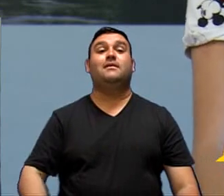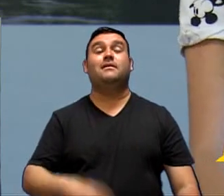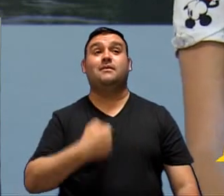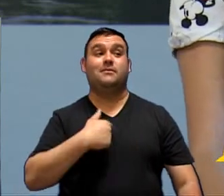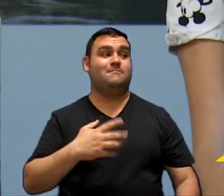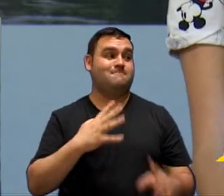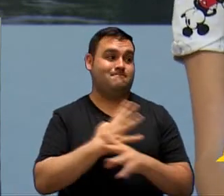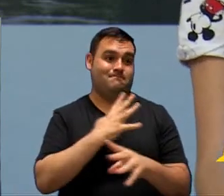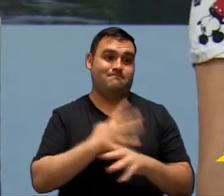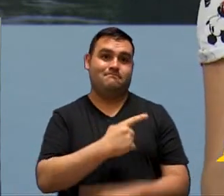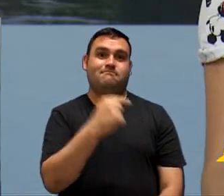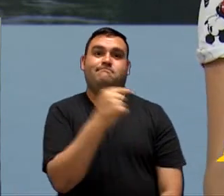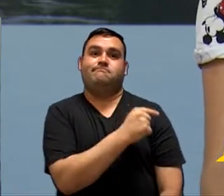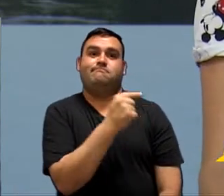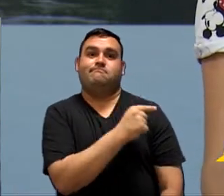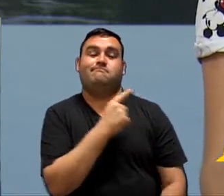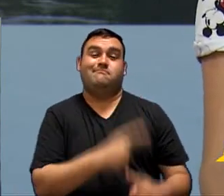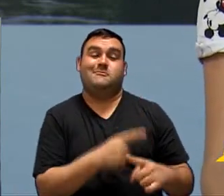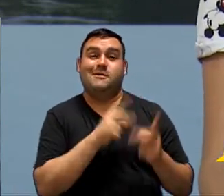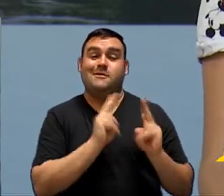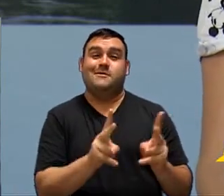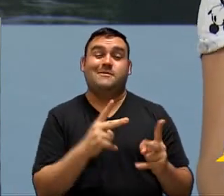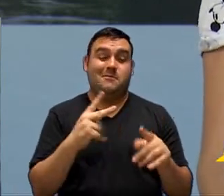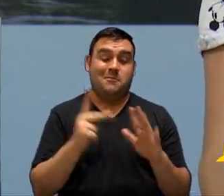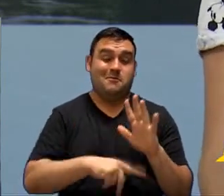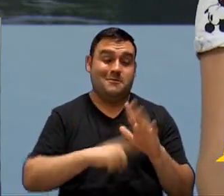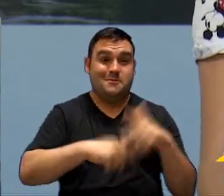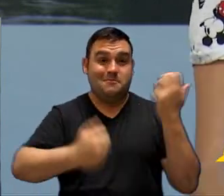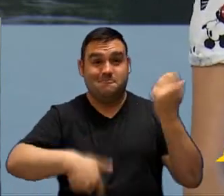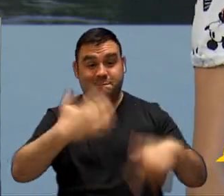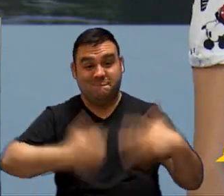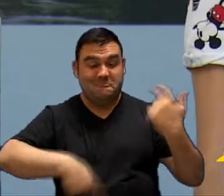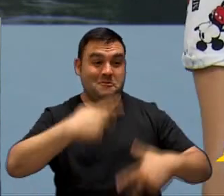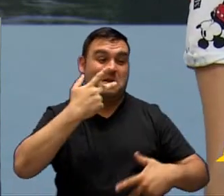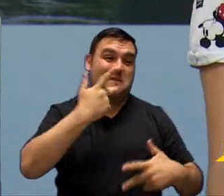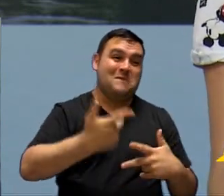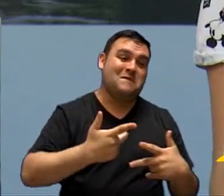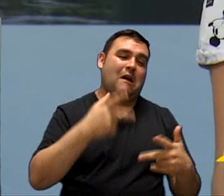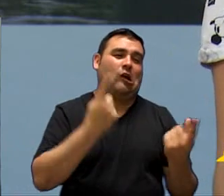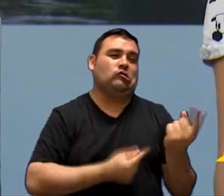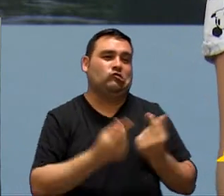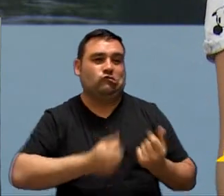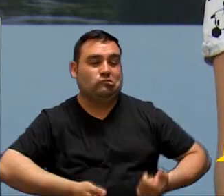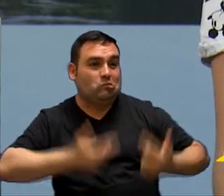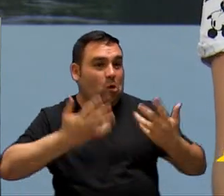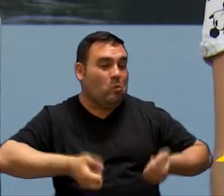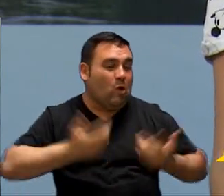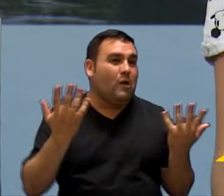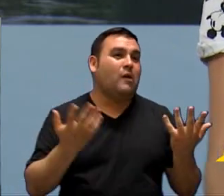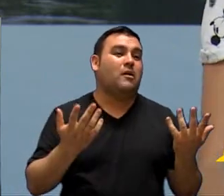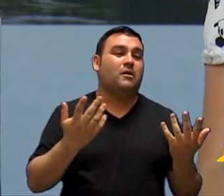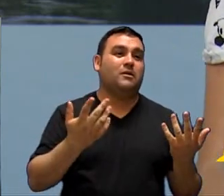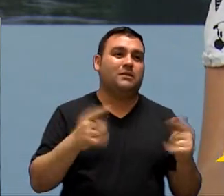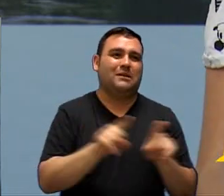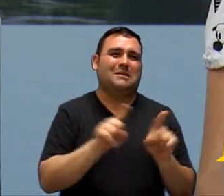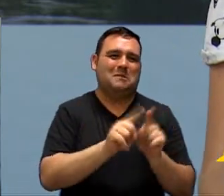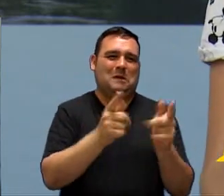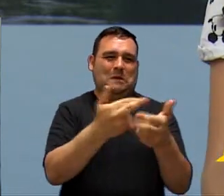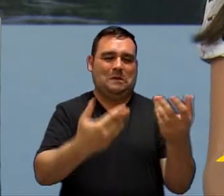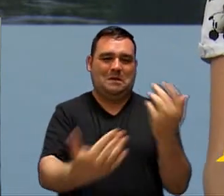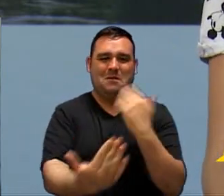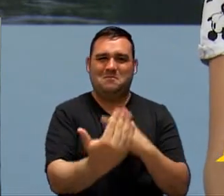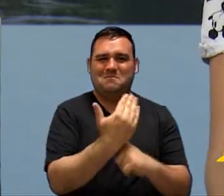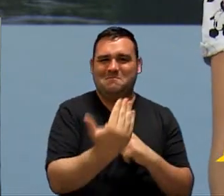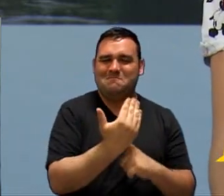Tive que aturar esse menino aqui, que ficava todo os projetos que tirava custo. Me negou muitas coisas,